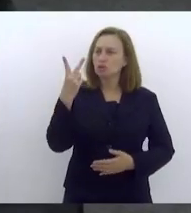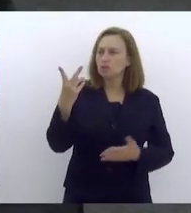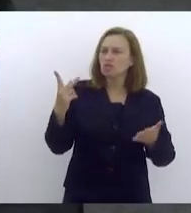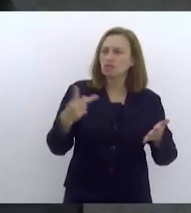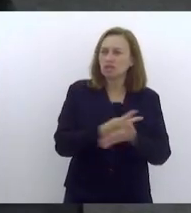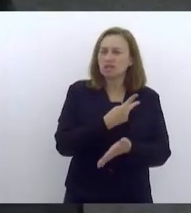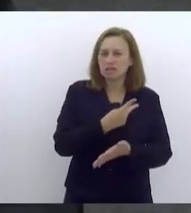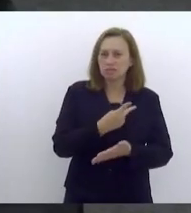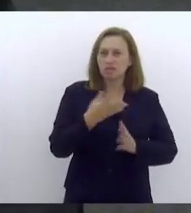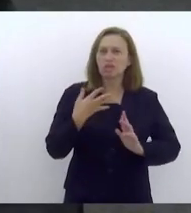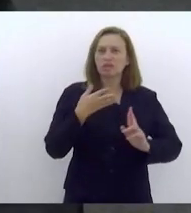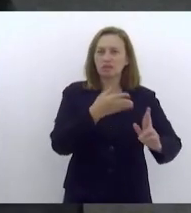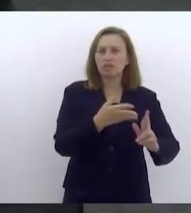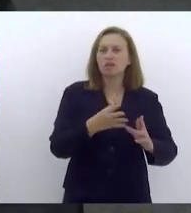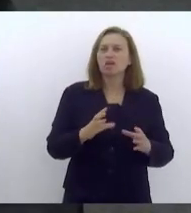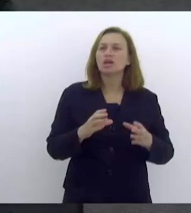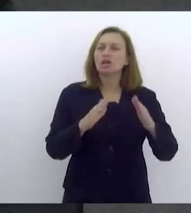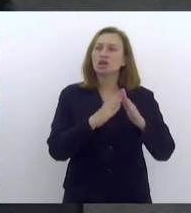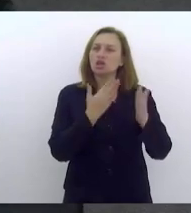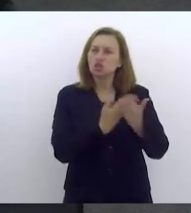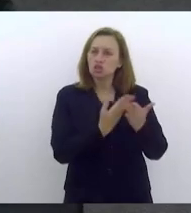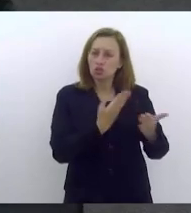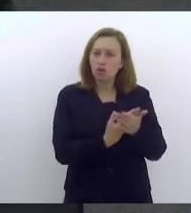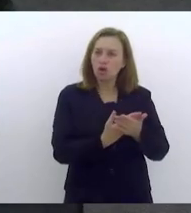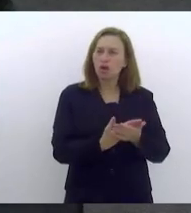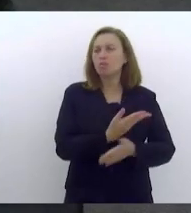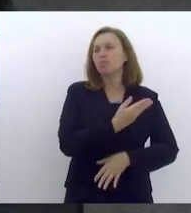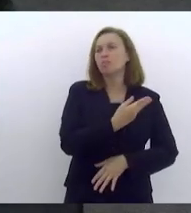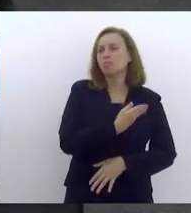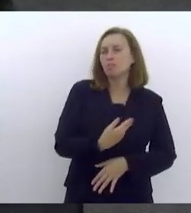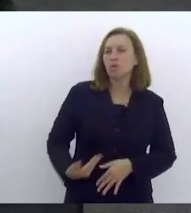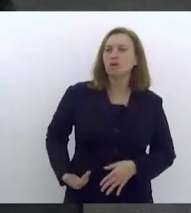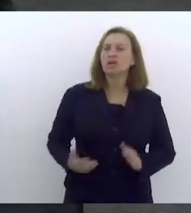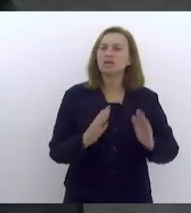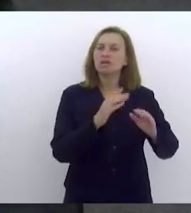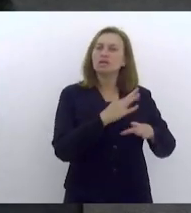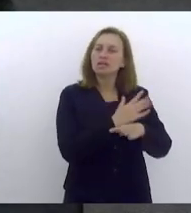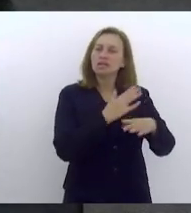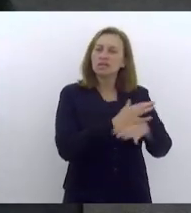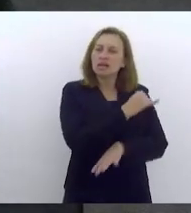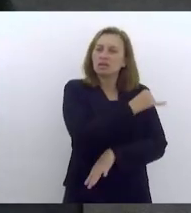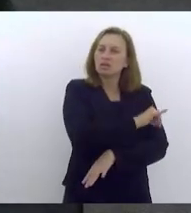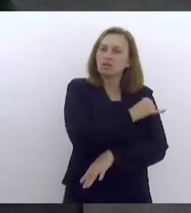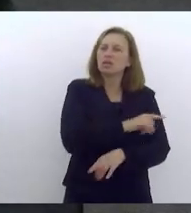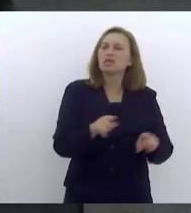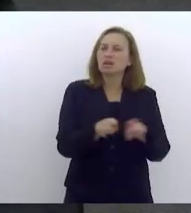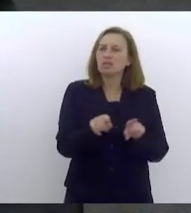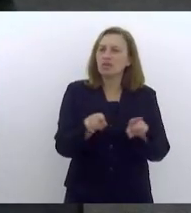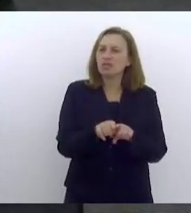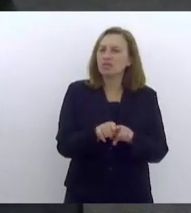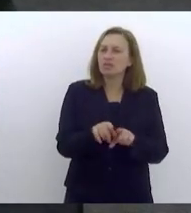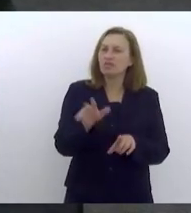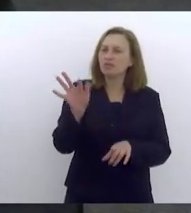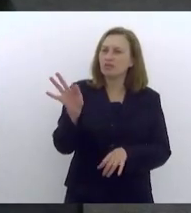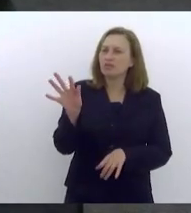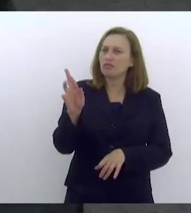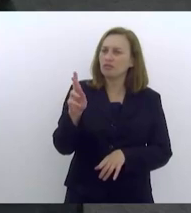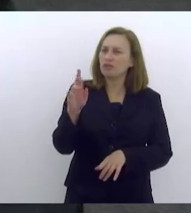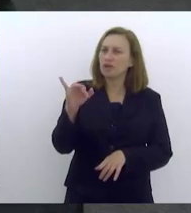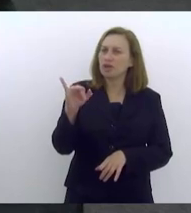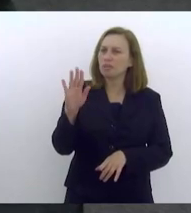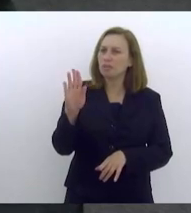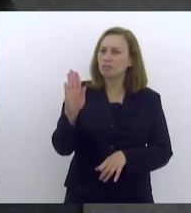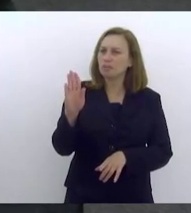acontecimentos em colégios públicos, um na cidade do Rio de Janeiro e um na cidade de Friburgo. Só para falar que